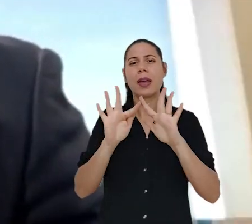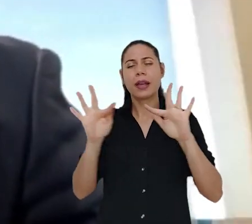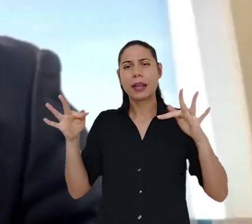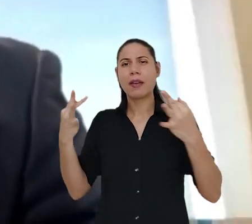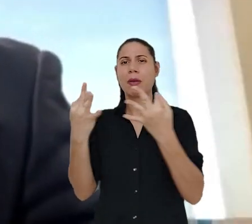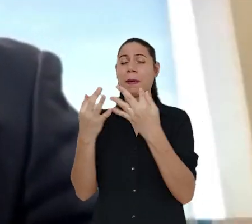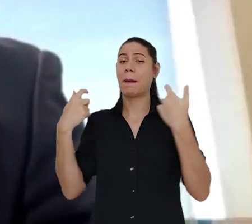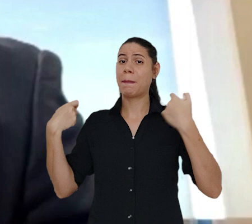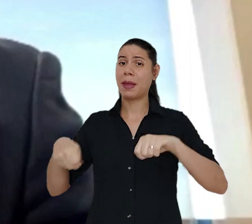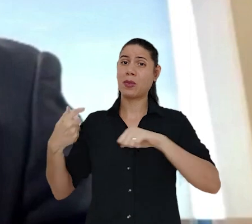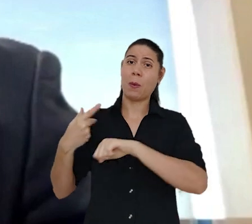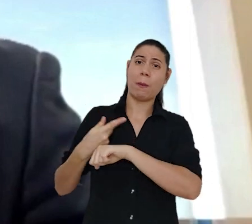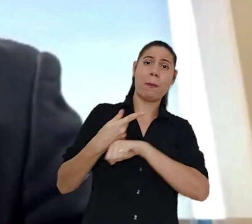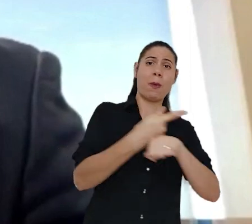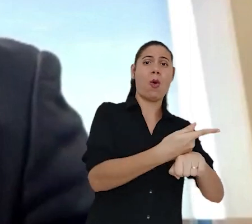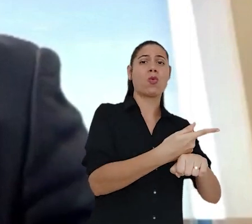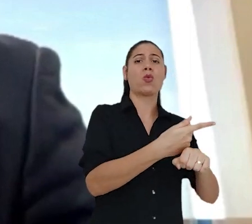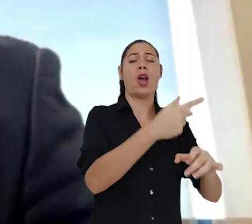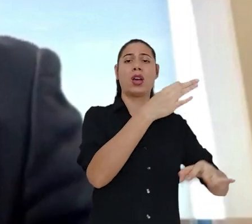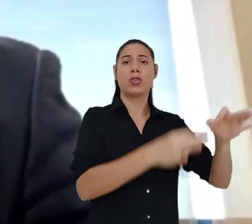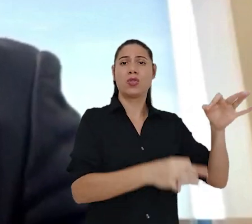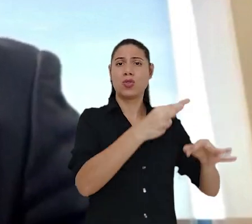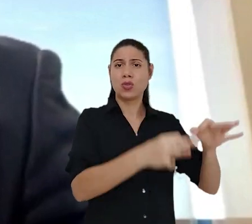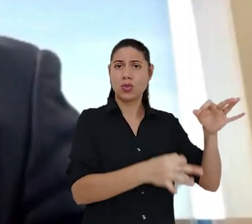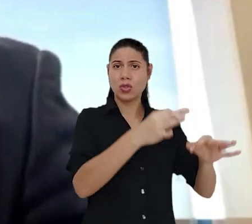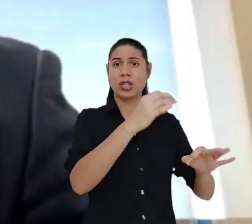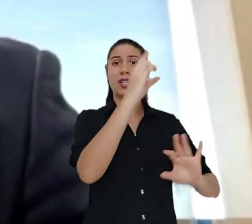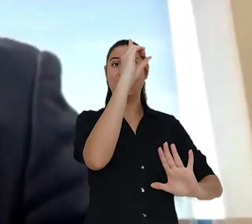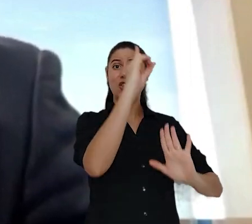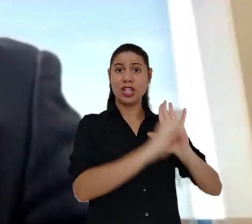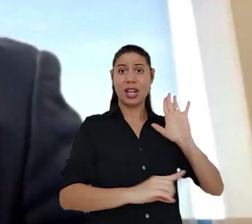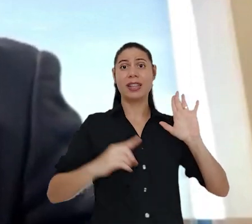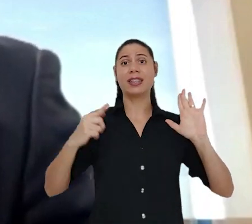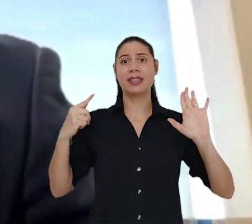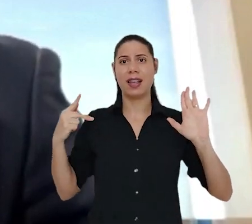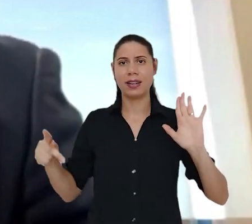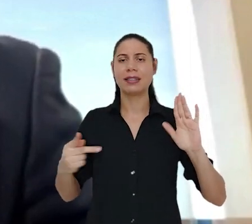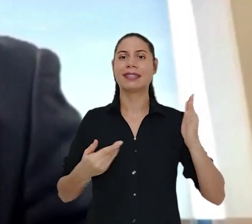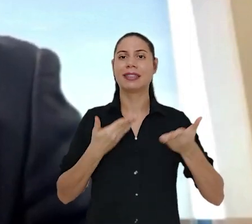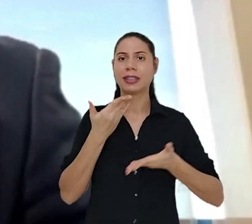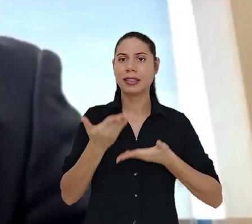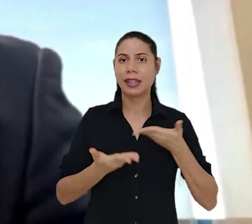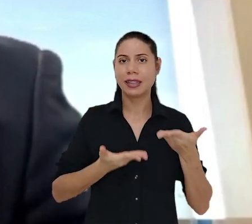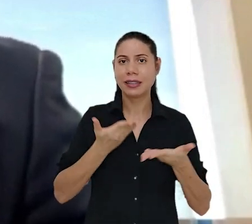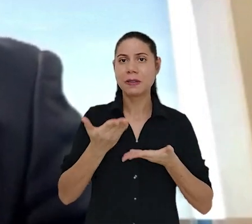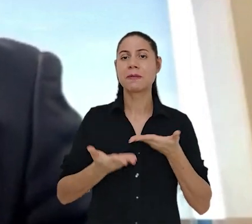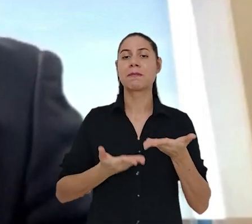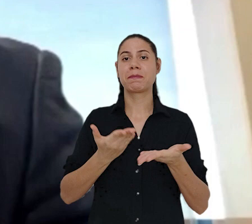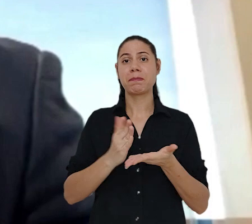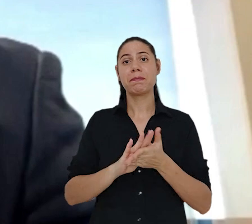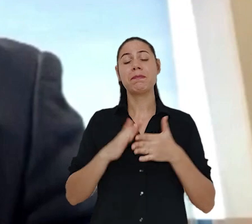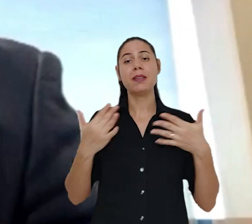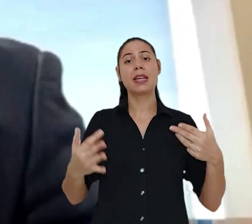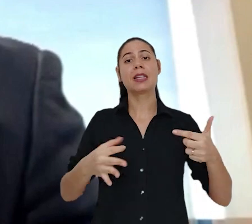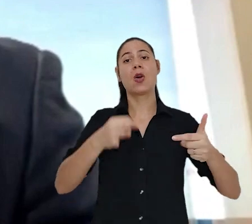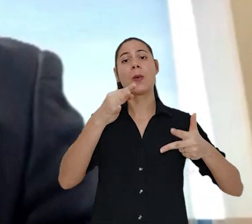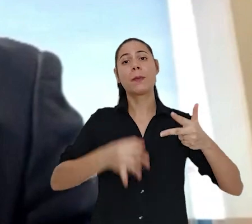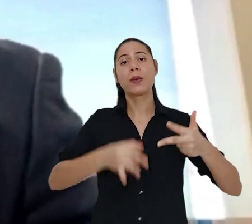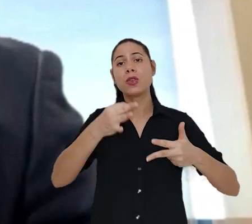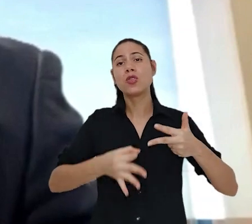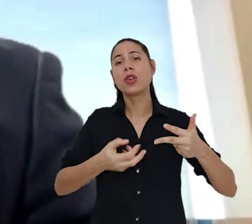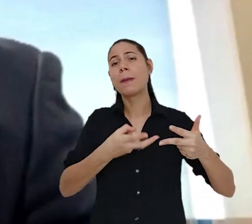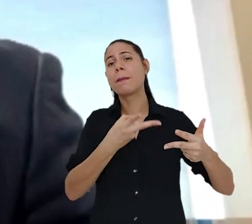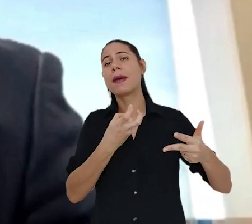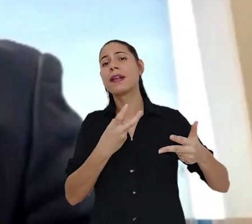fossem buscar a judicialização, fossem buscar os direitos ao tratamento. Então, de acordo com o Poder Judiciário, isso